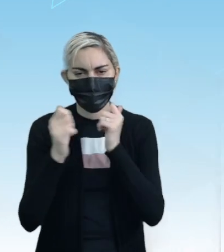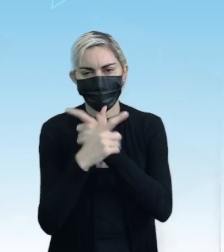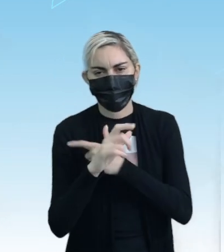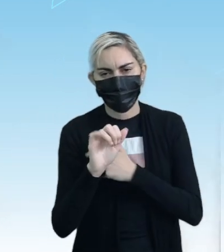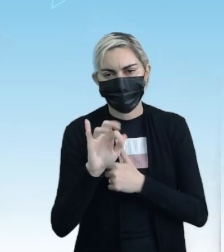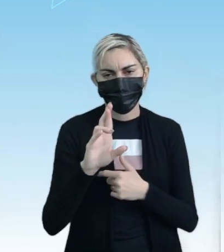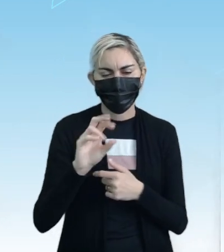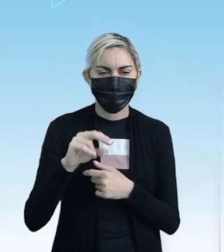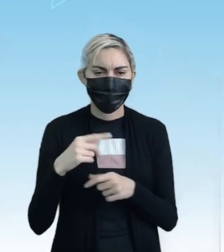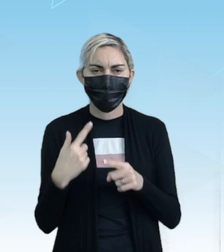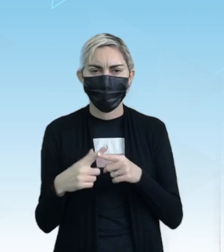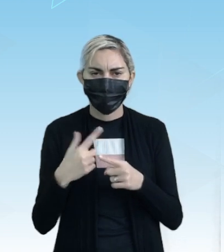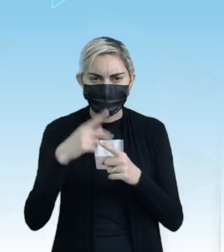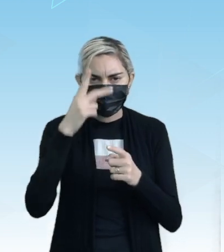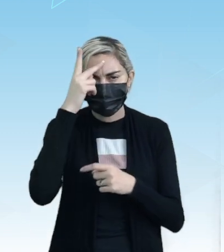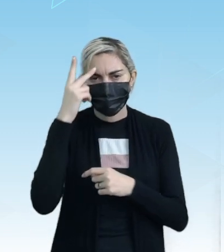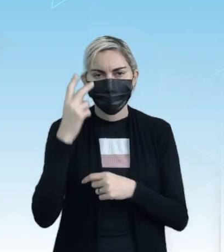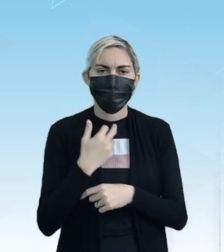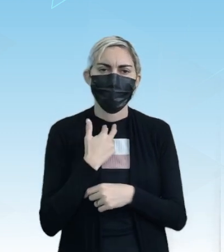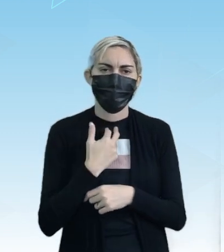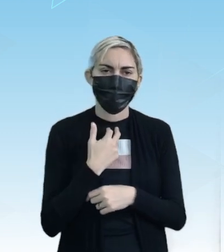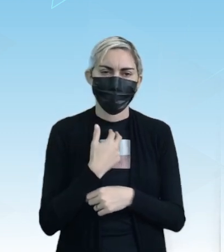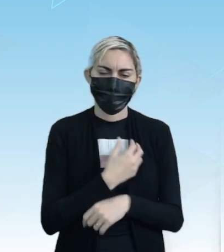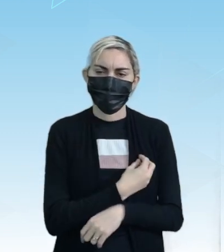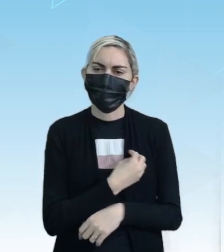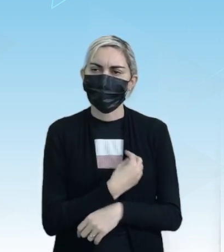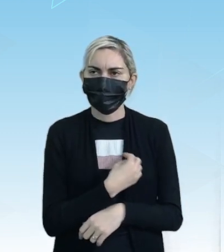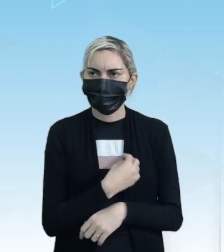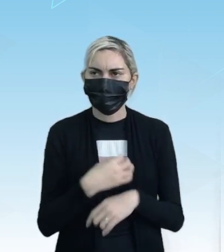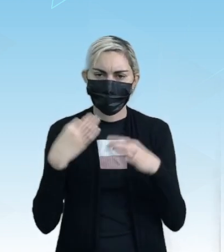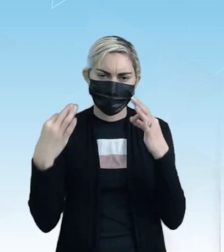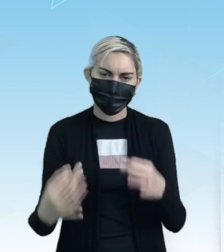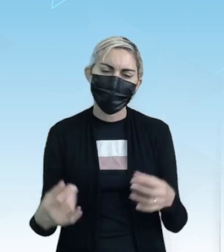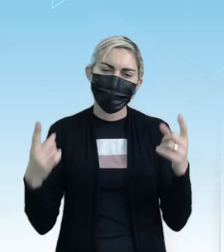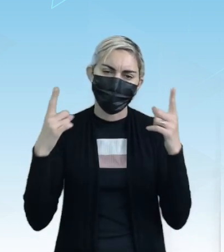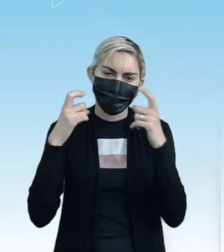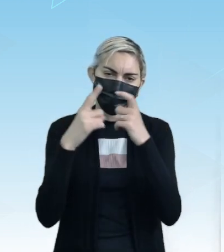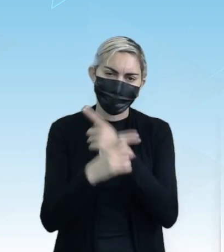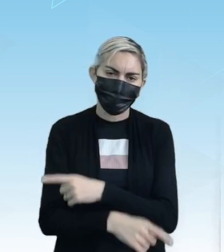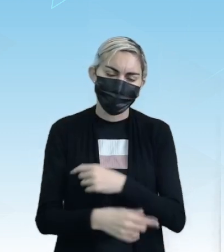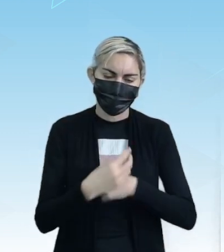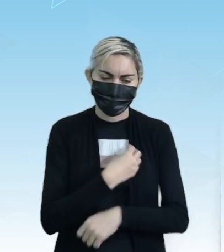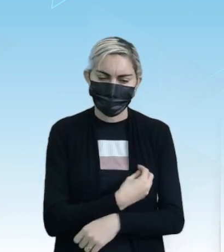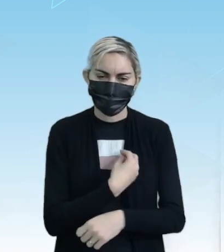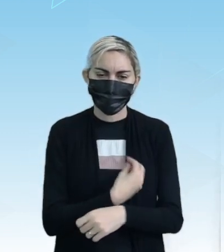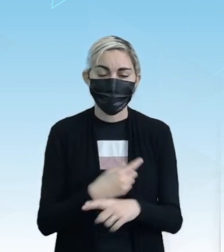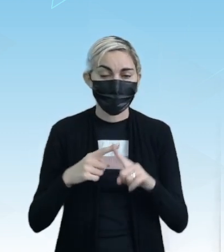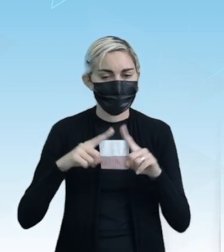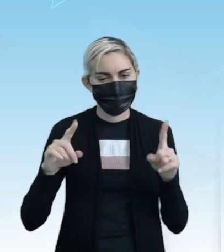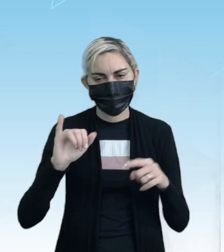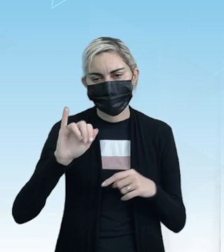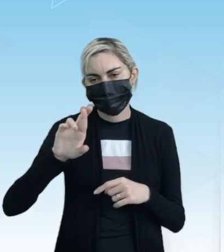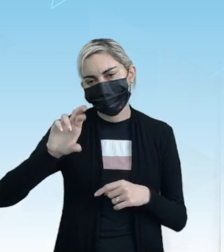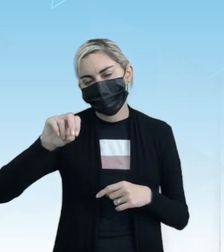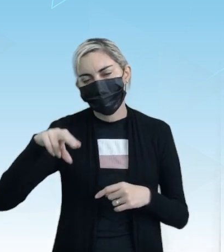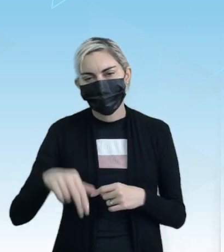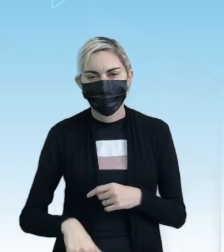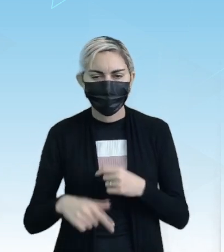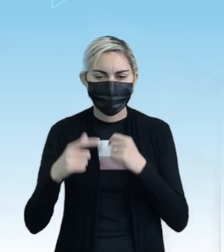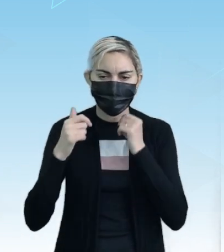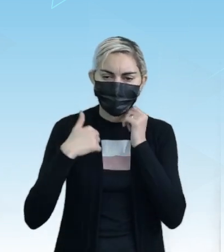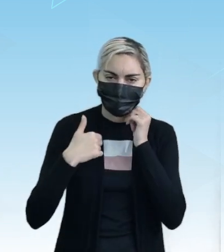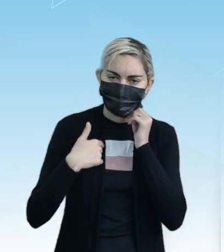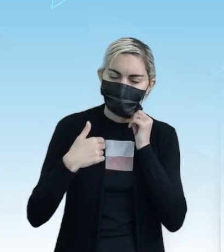ironia, porque as pessoas não podem viver justamente pela dificuldade do convívio, mas a ironia diz, é ele quem